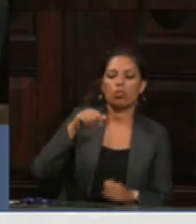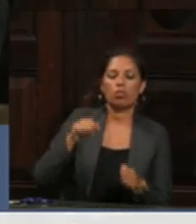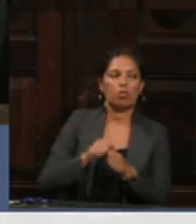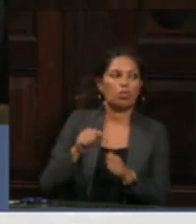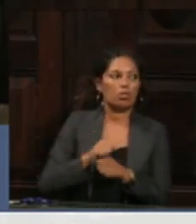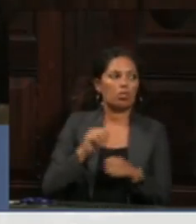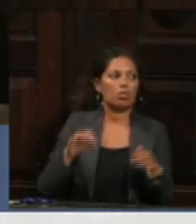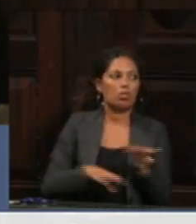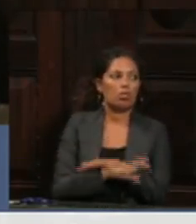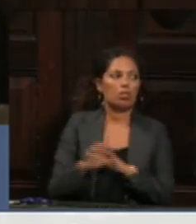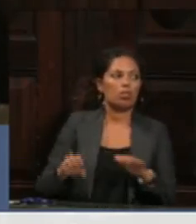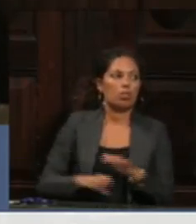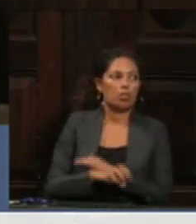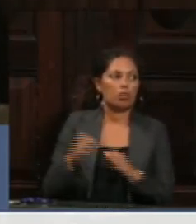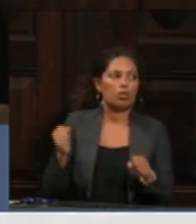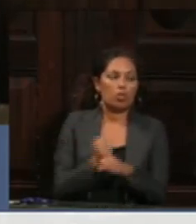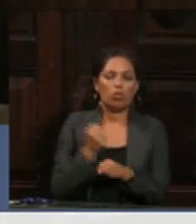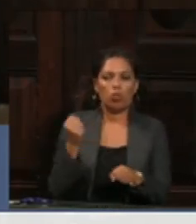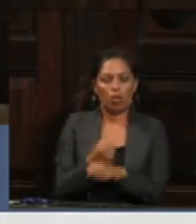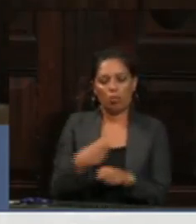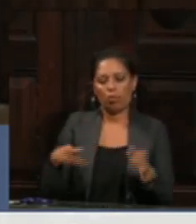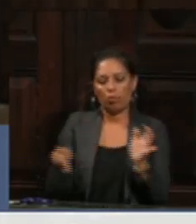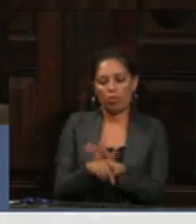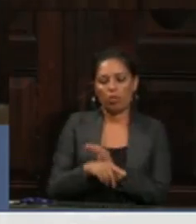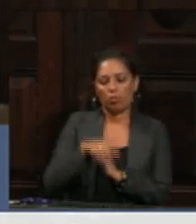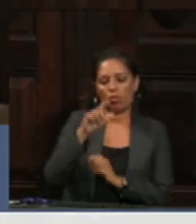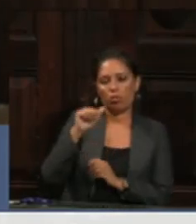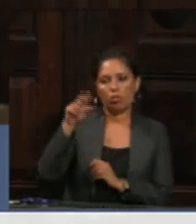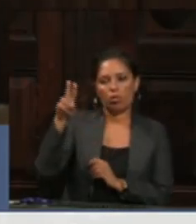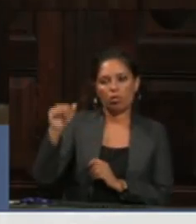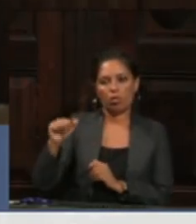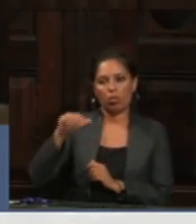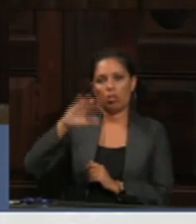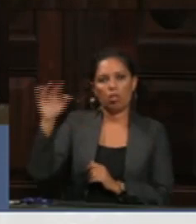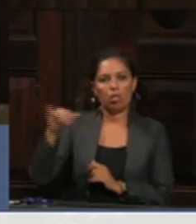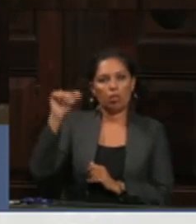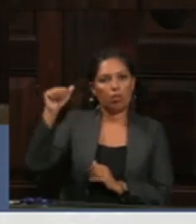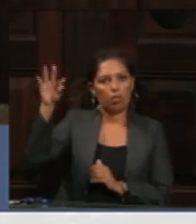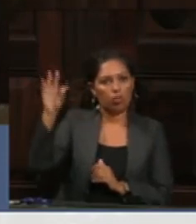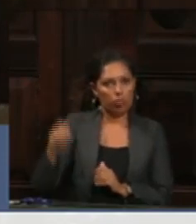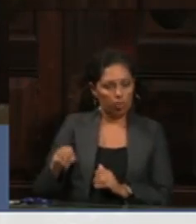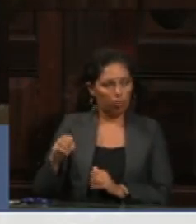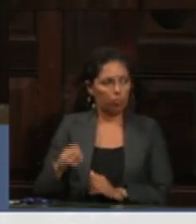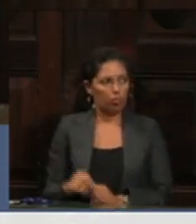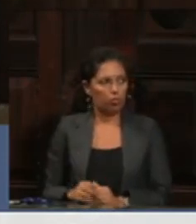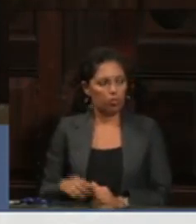nós sabemos o que ela realmente significa hoje.